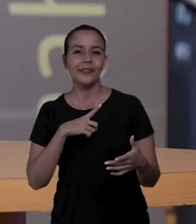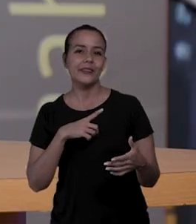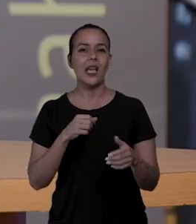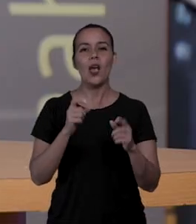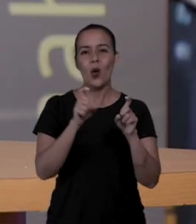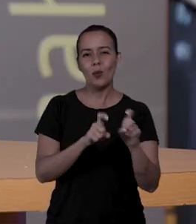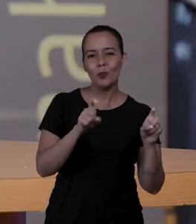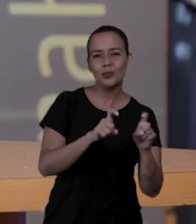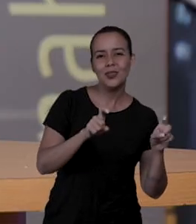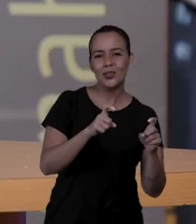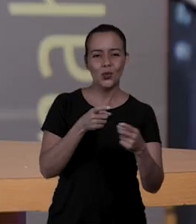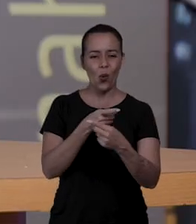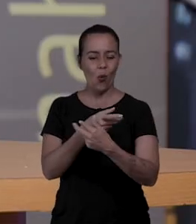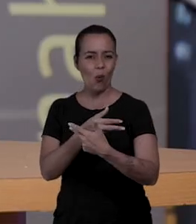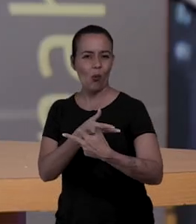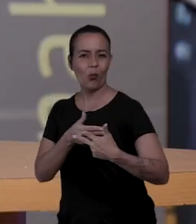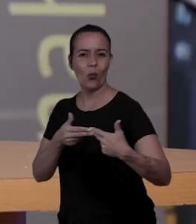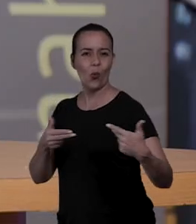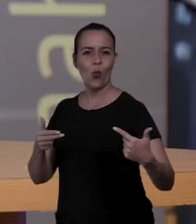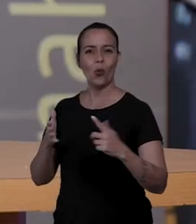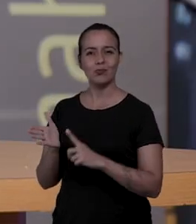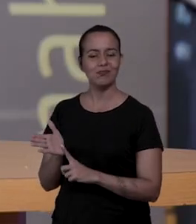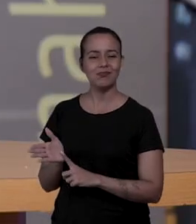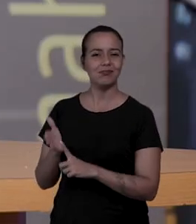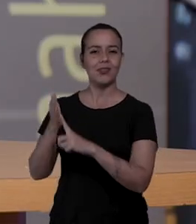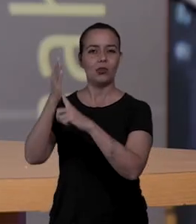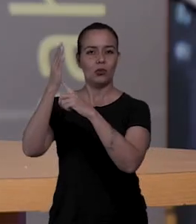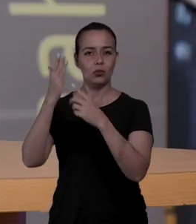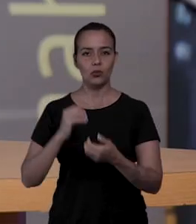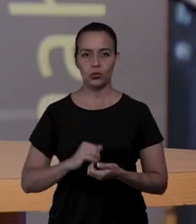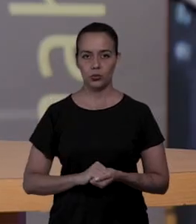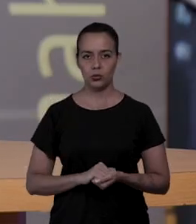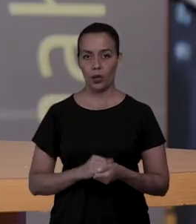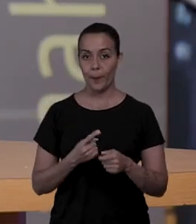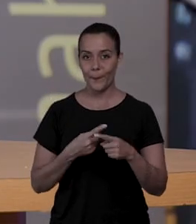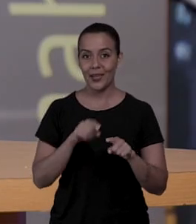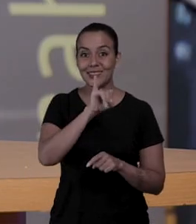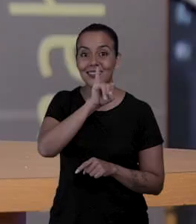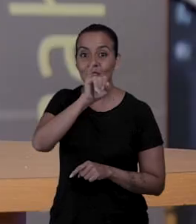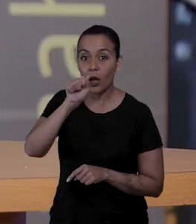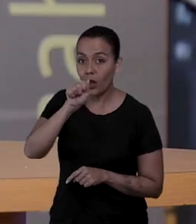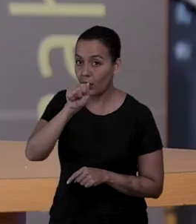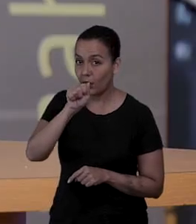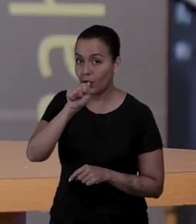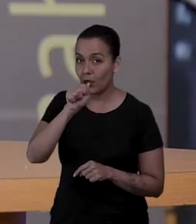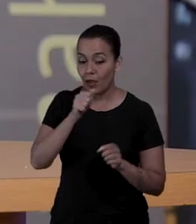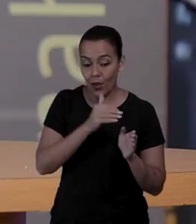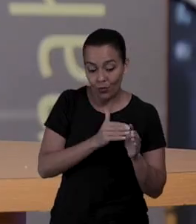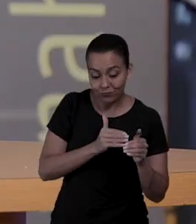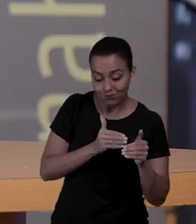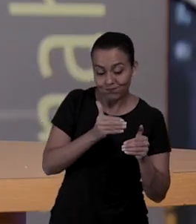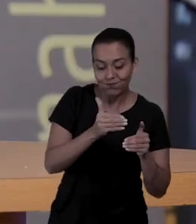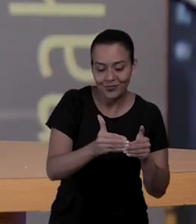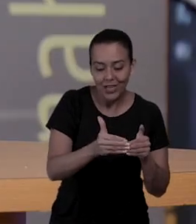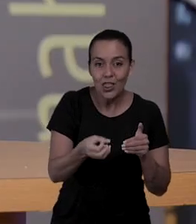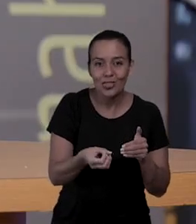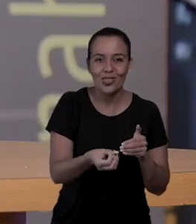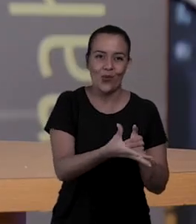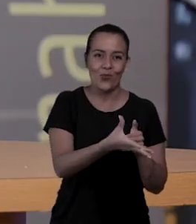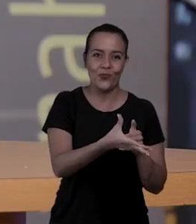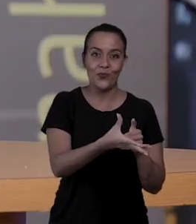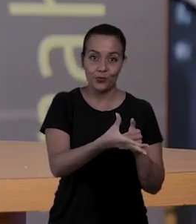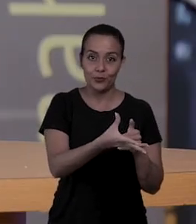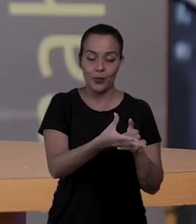tecnológica capitaneada por inteligência artificial, não só, né? Tem o eletrônico, tem o software, conectividade,